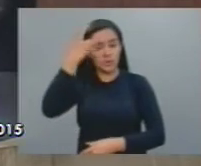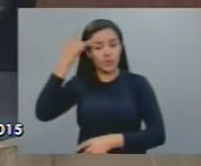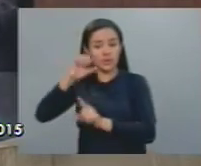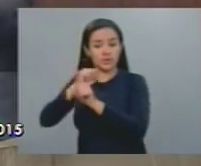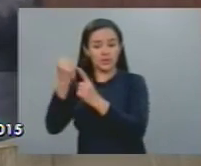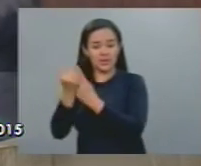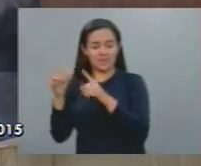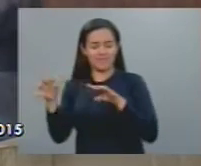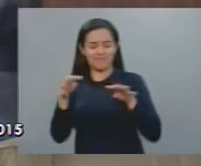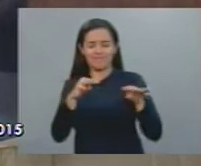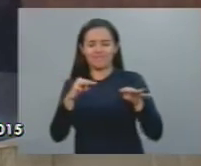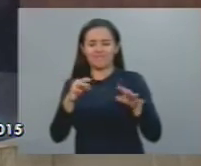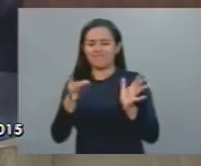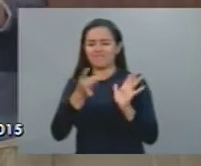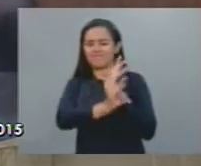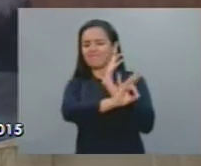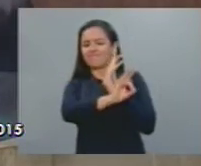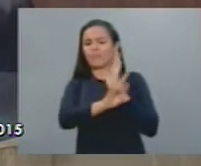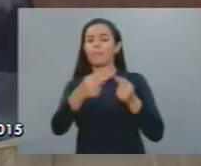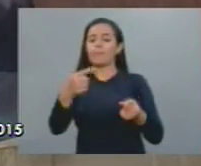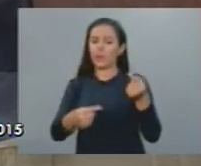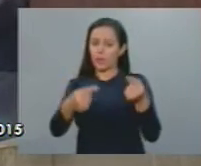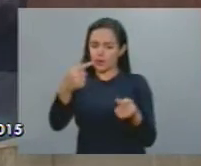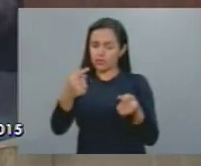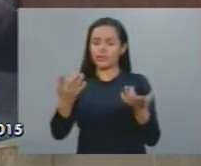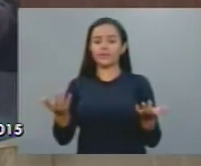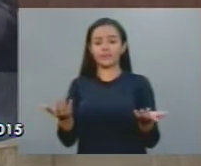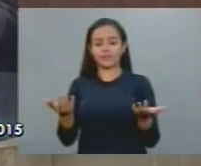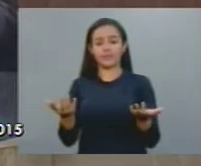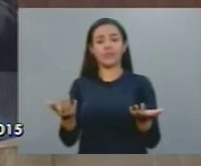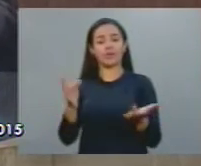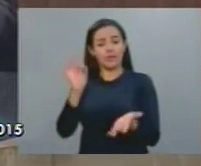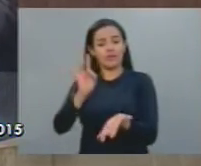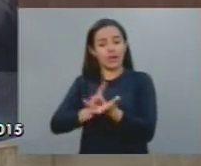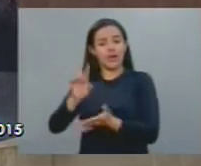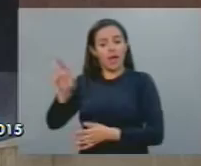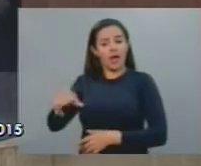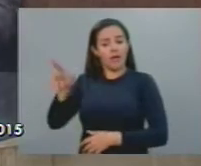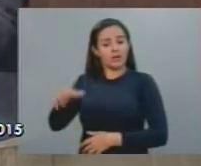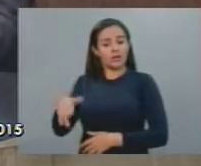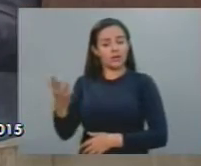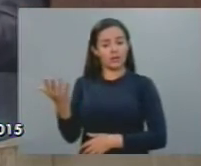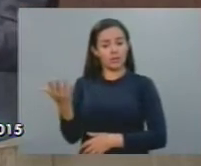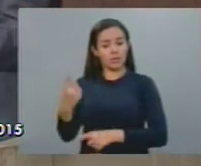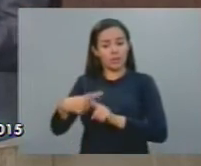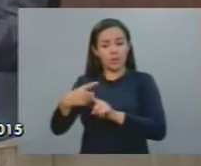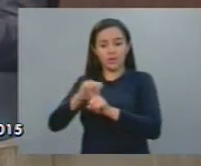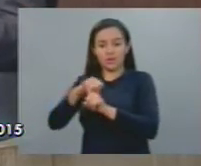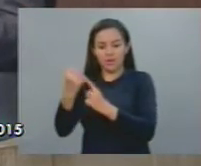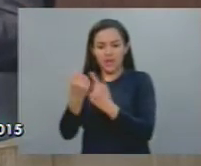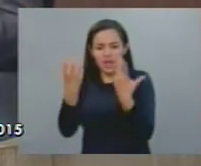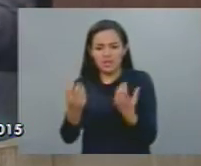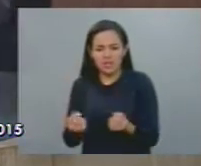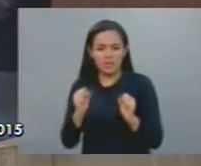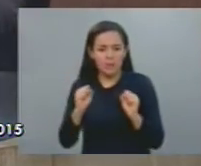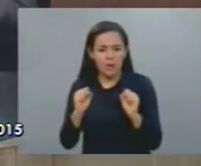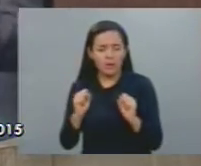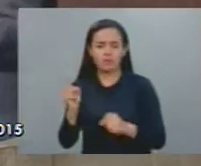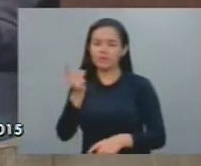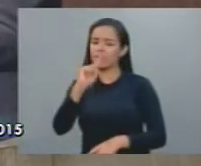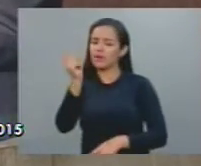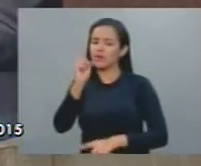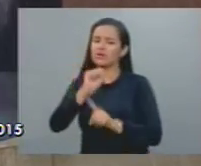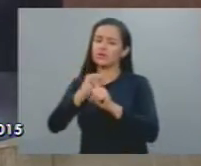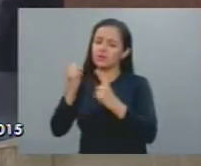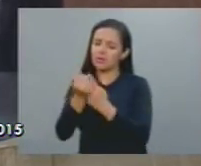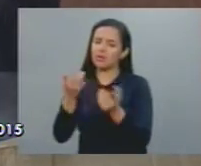é difícil a sociedade escrutinar quem de